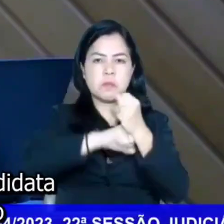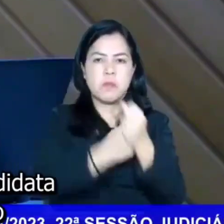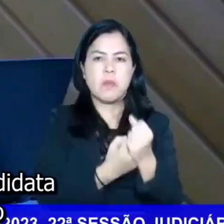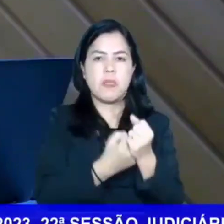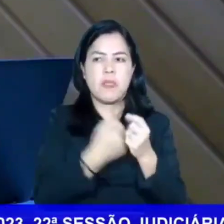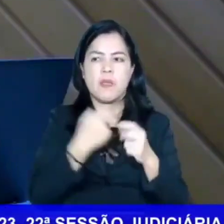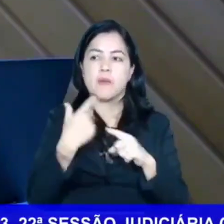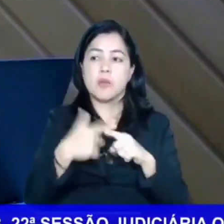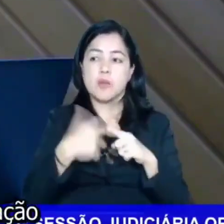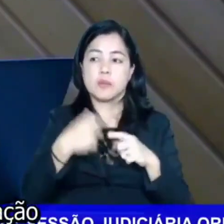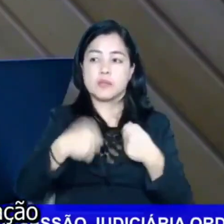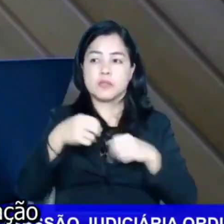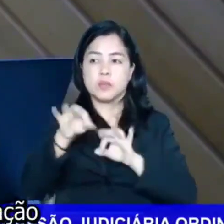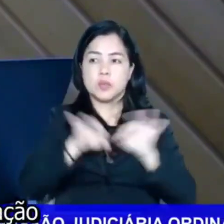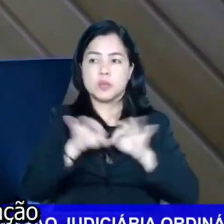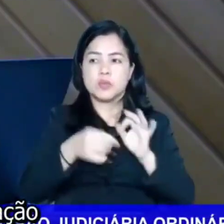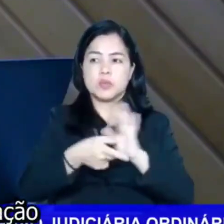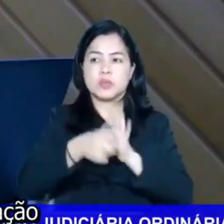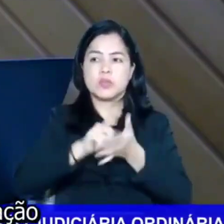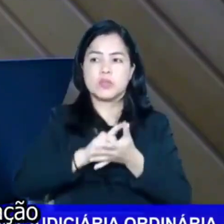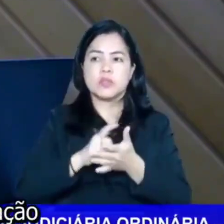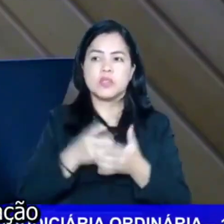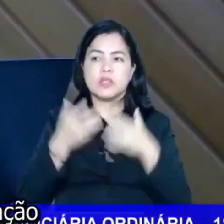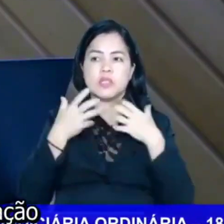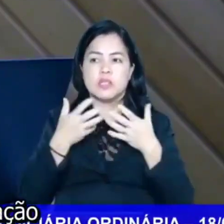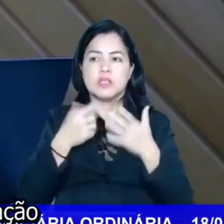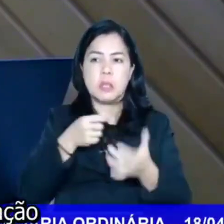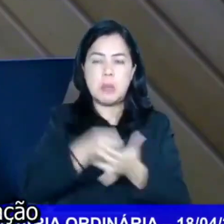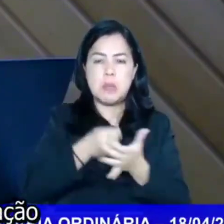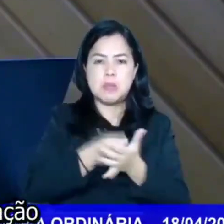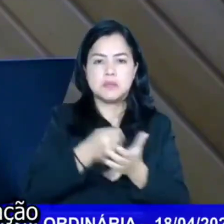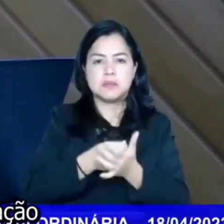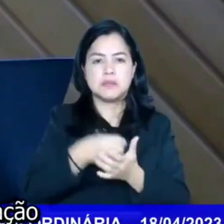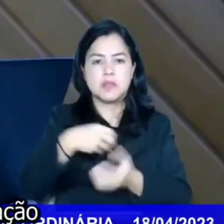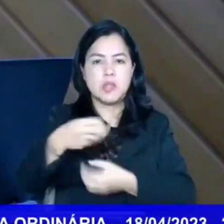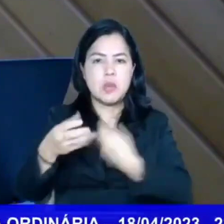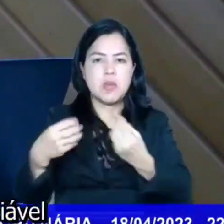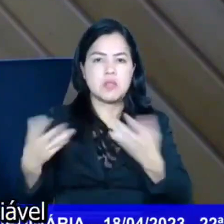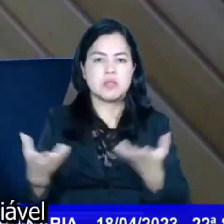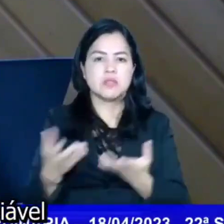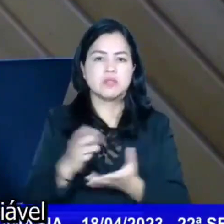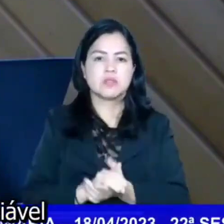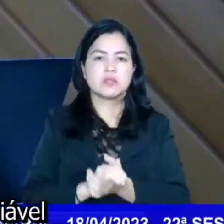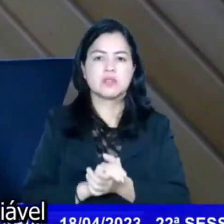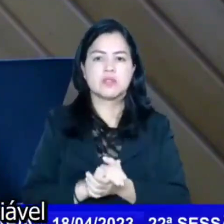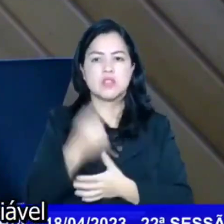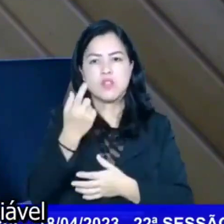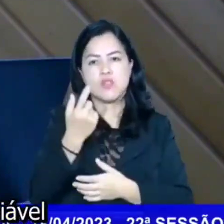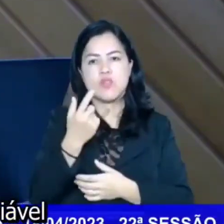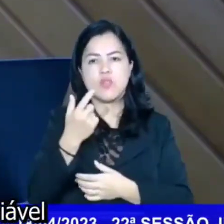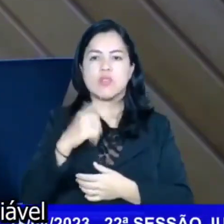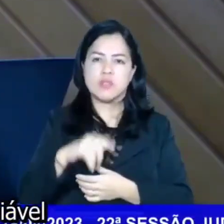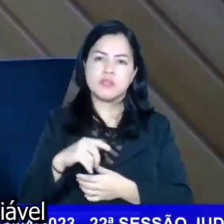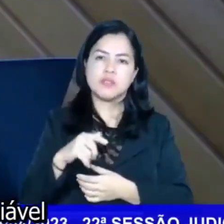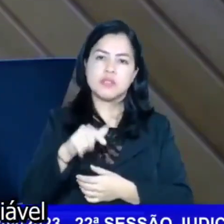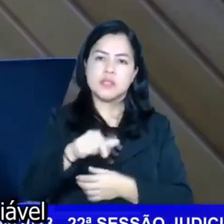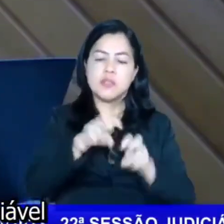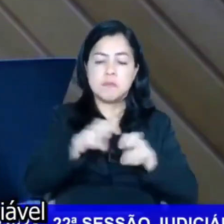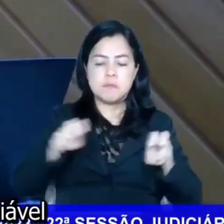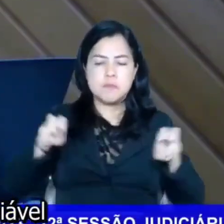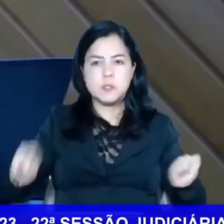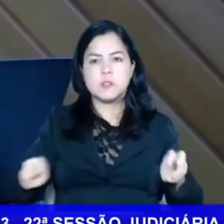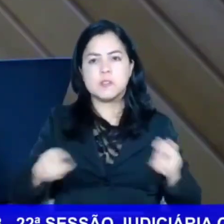essa distribuição, ou querendo obrigar uma espécie de doação em uma audiência preliminar, o que